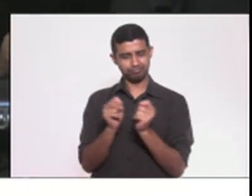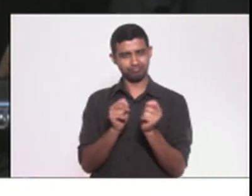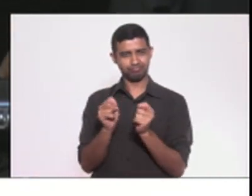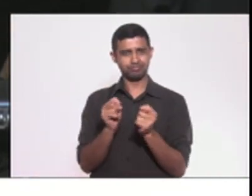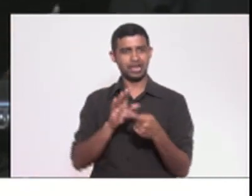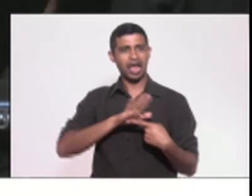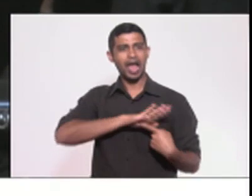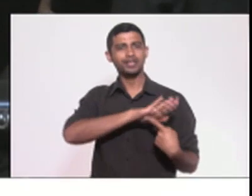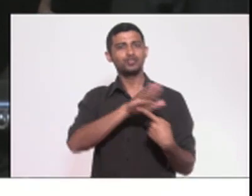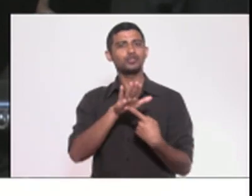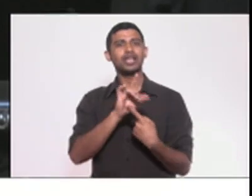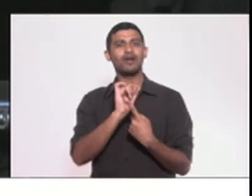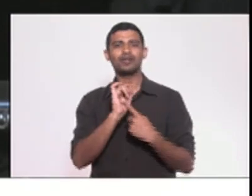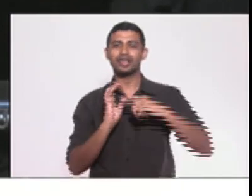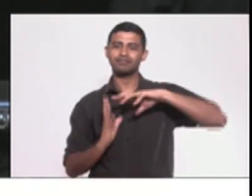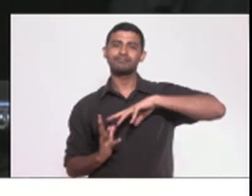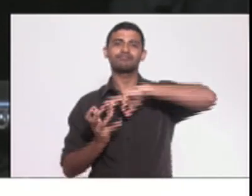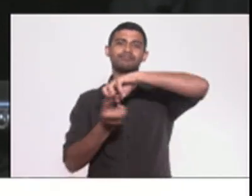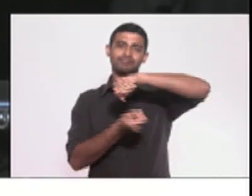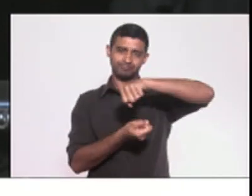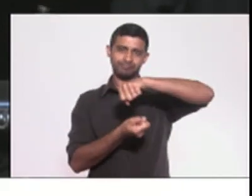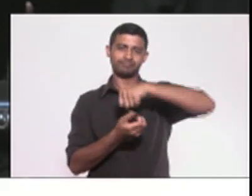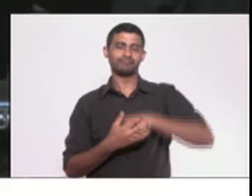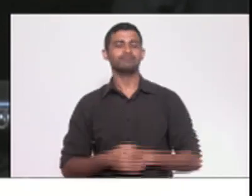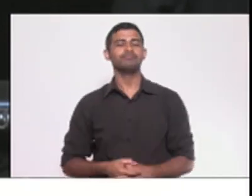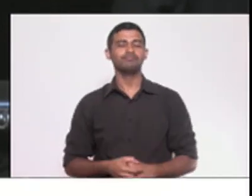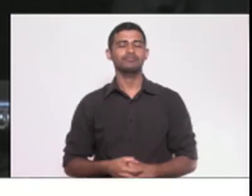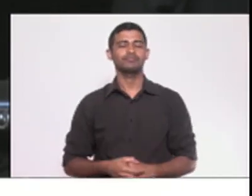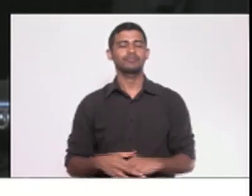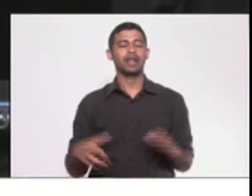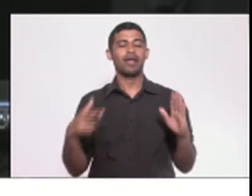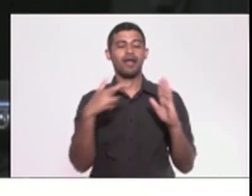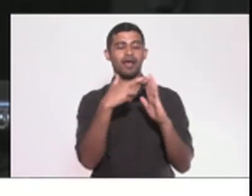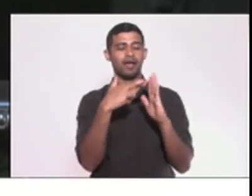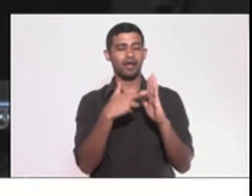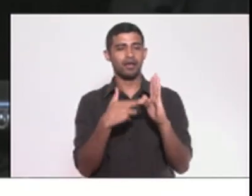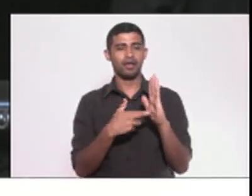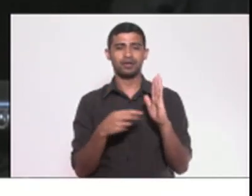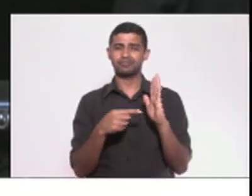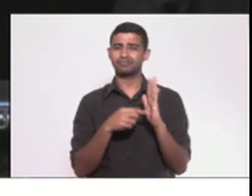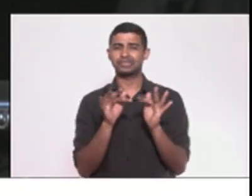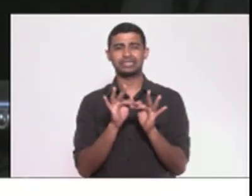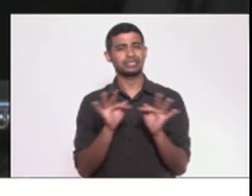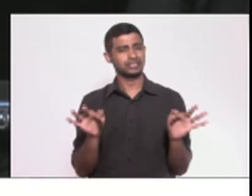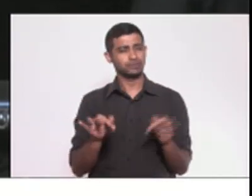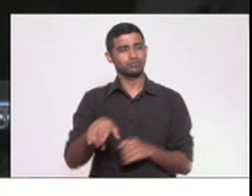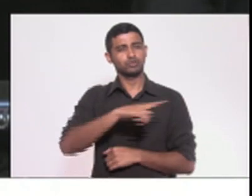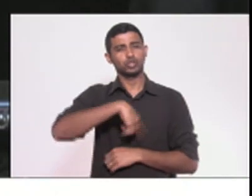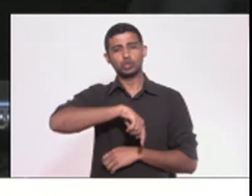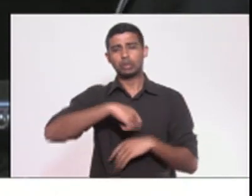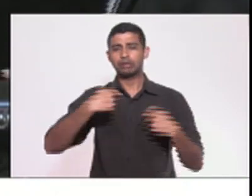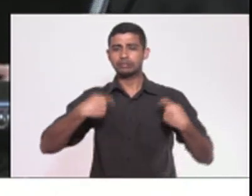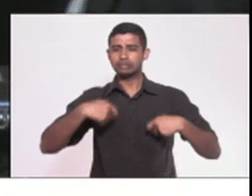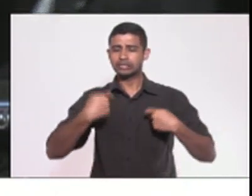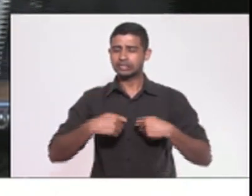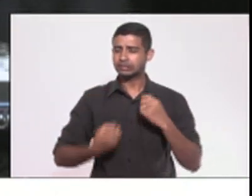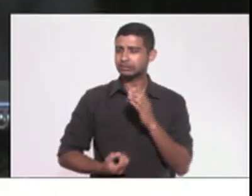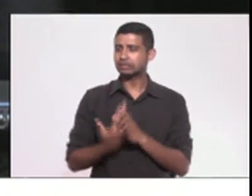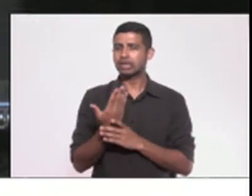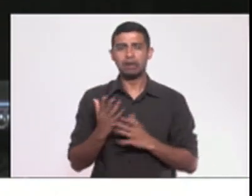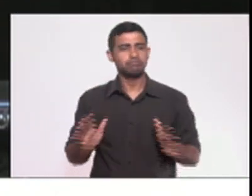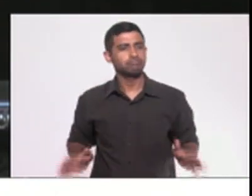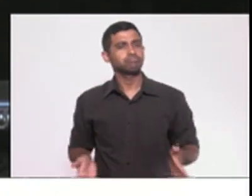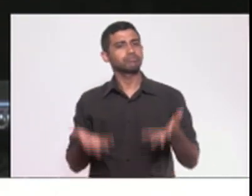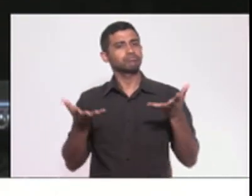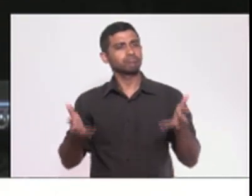da sustentabilidade. A regra é simples. Precisamos criar estímulos